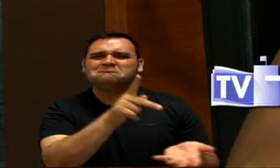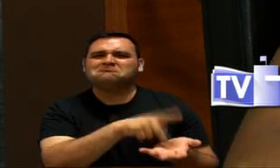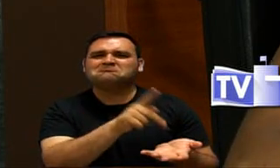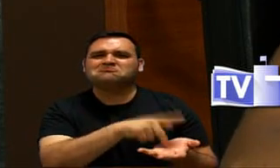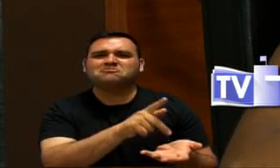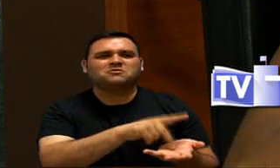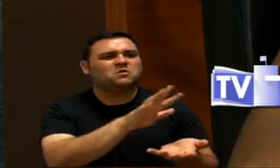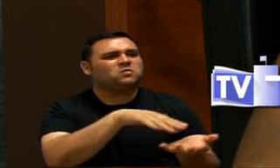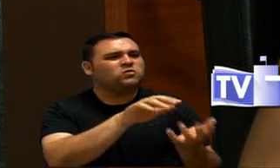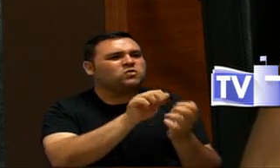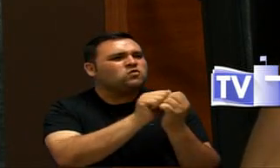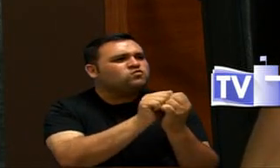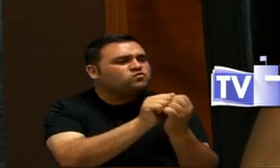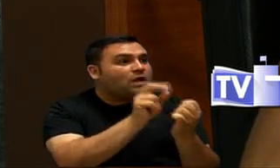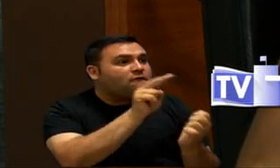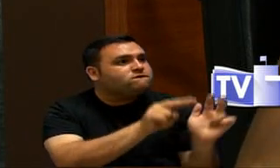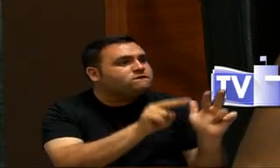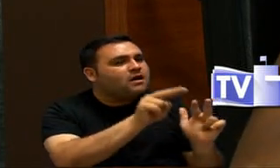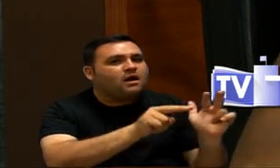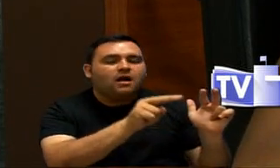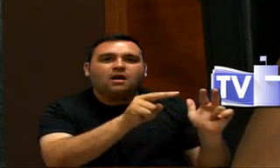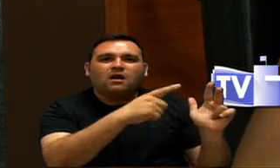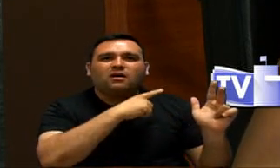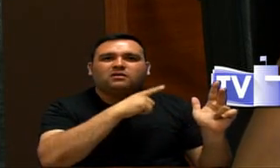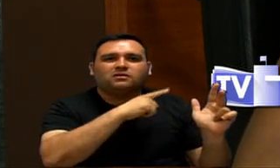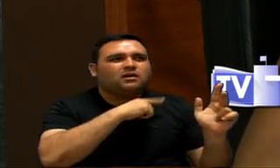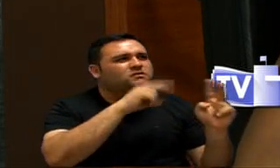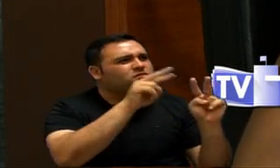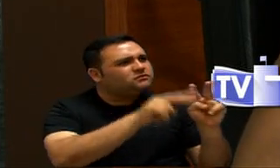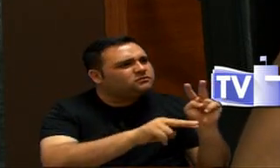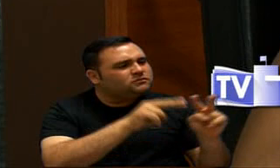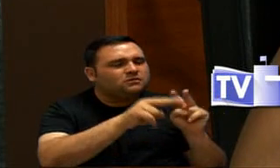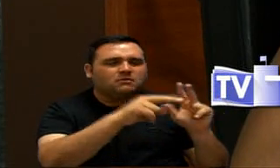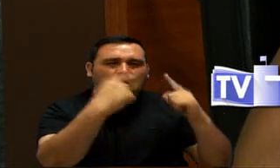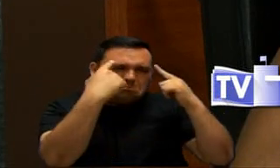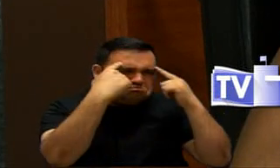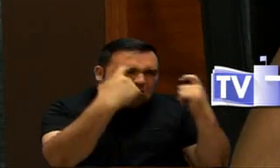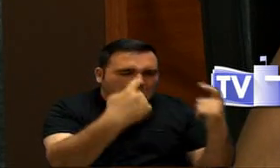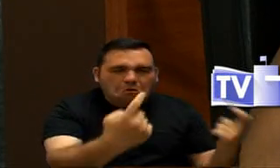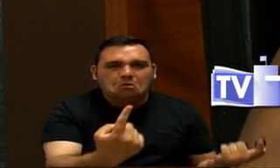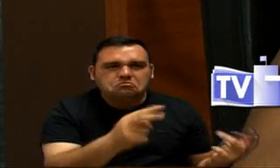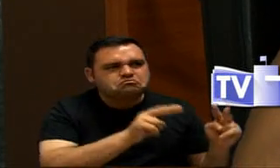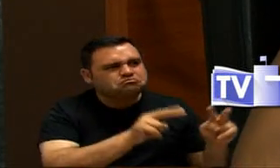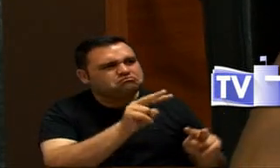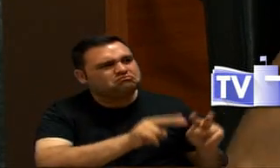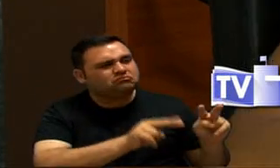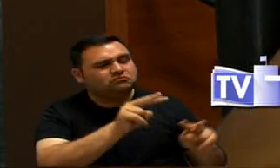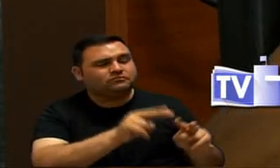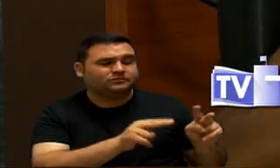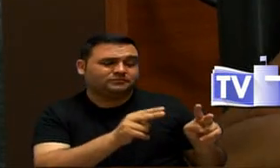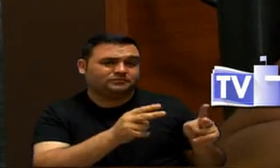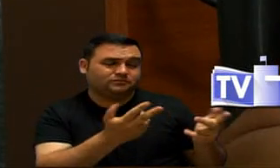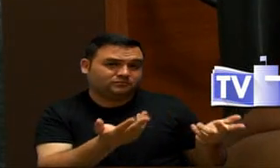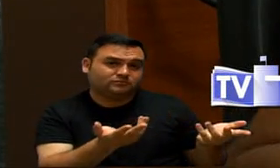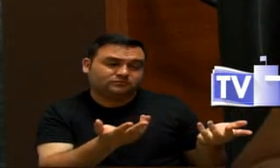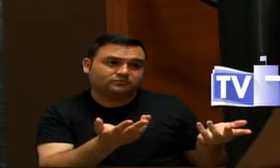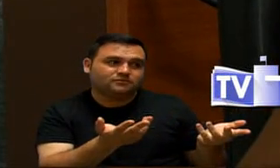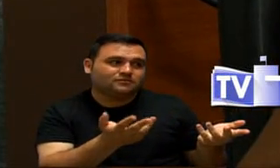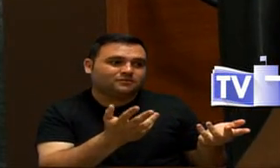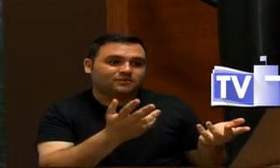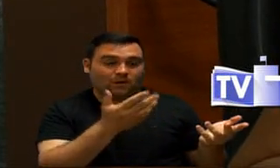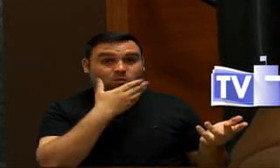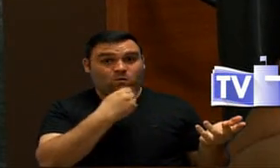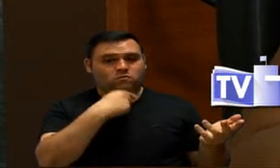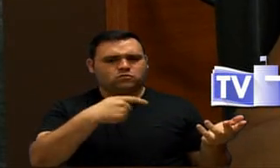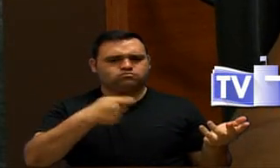realmente eles conviveram a violência, eles viveram a violência. Né? Então, assim, o homem é o provedor